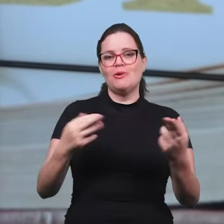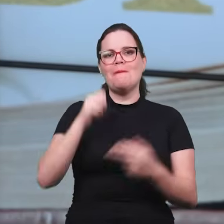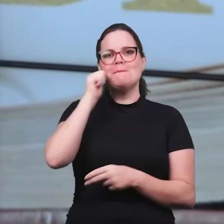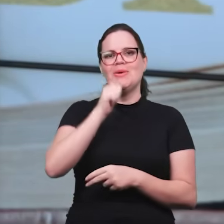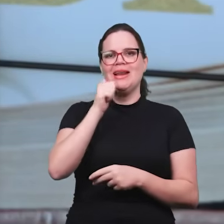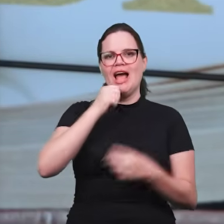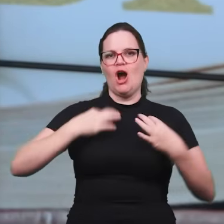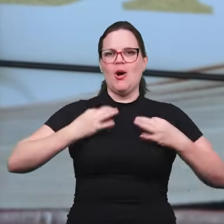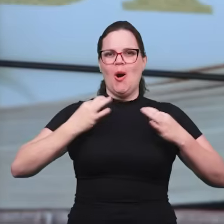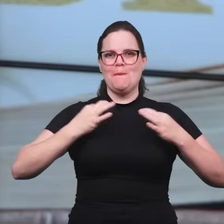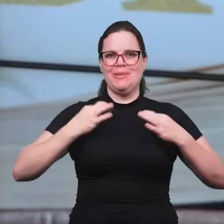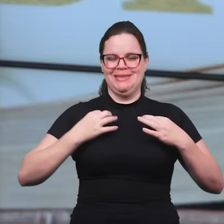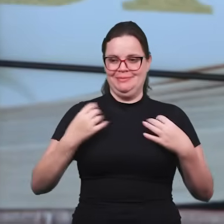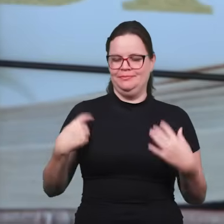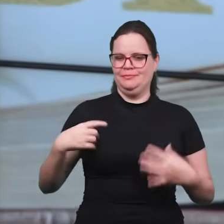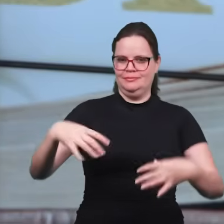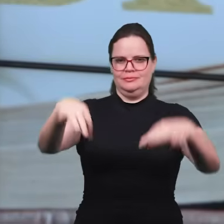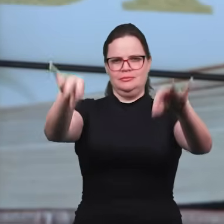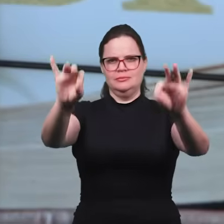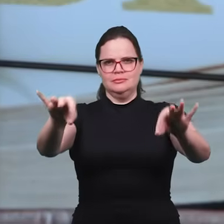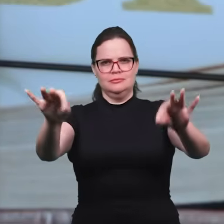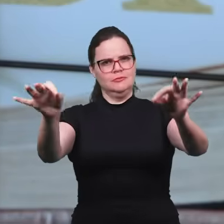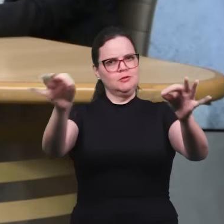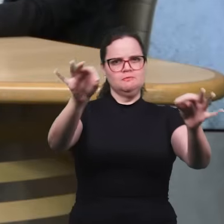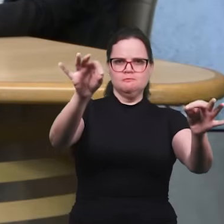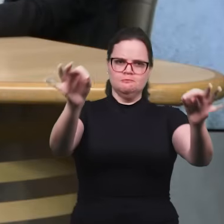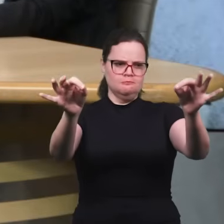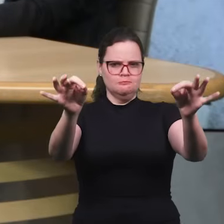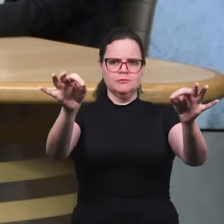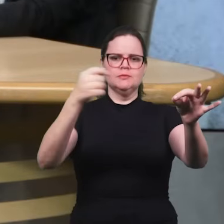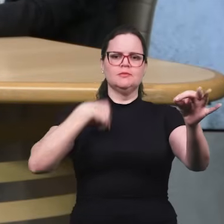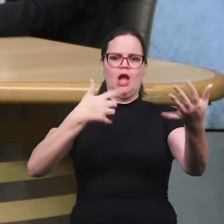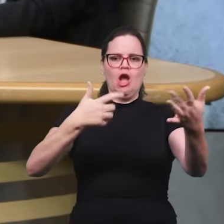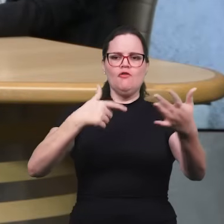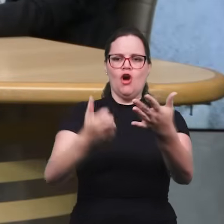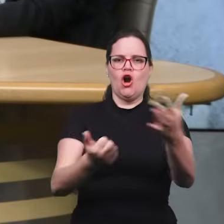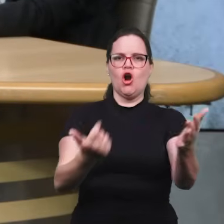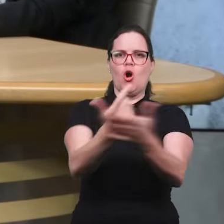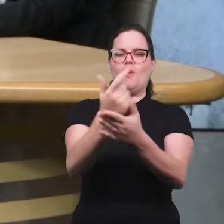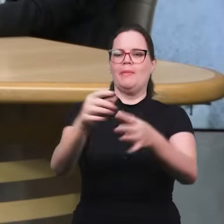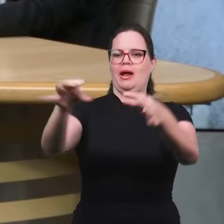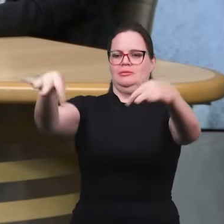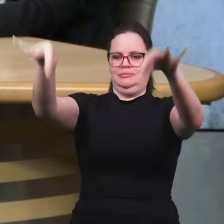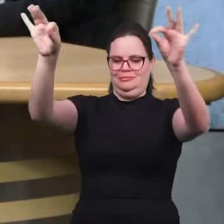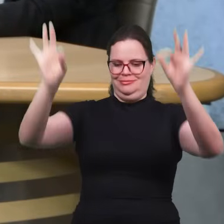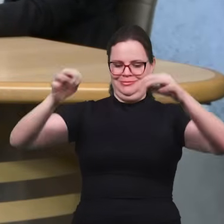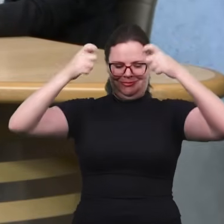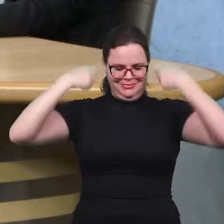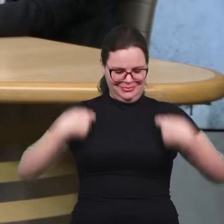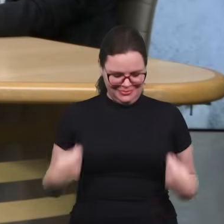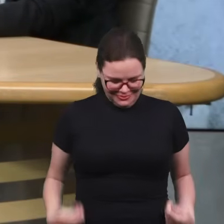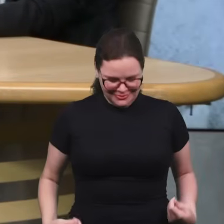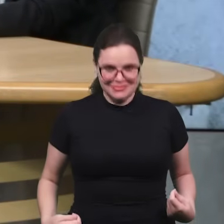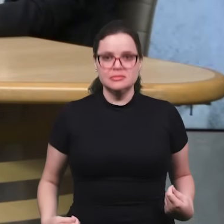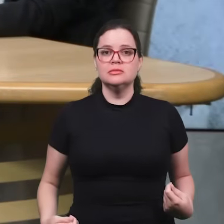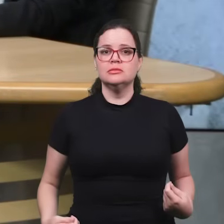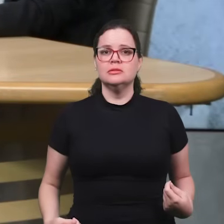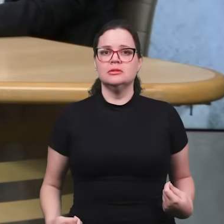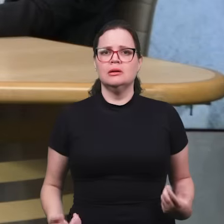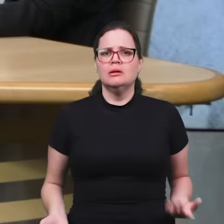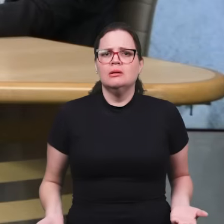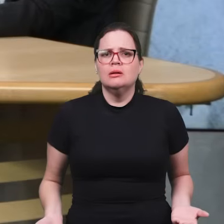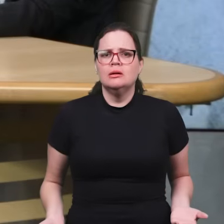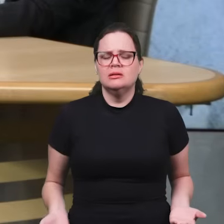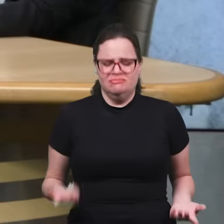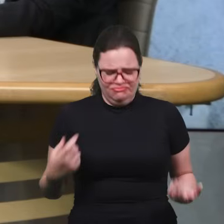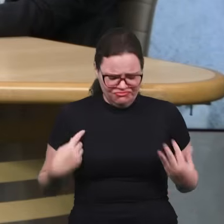com roupa. Coloca toda a sua expectativa, não, eu quero aquela roupa, aquela bolsa, aquele calçado. E aí o